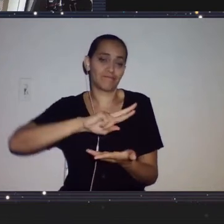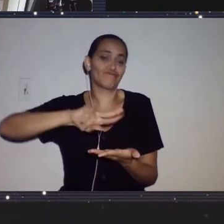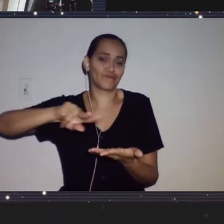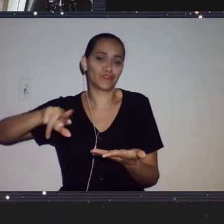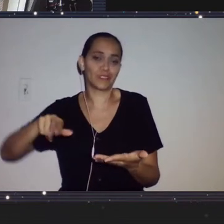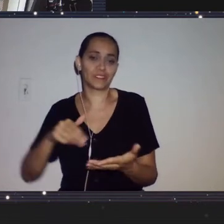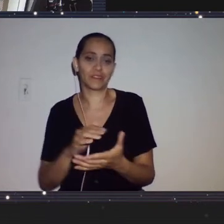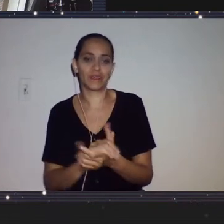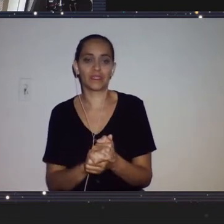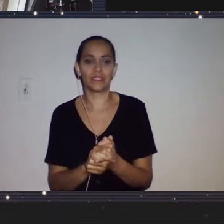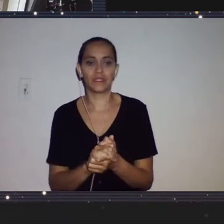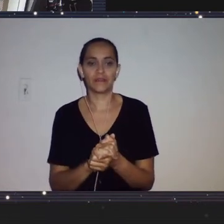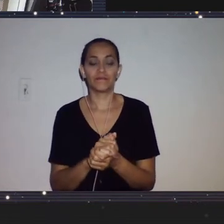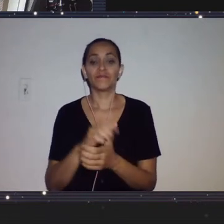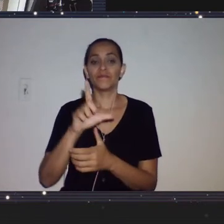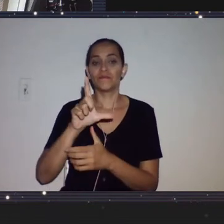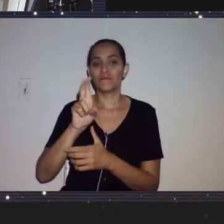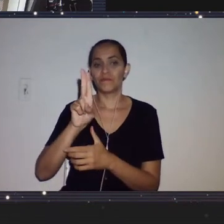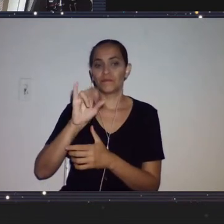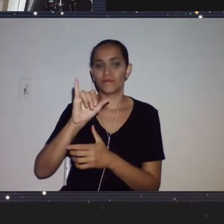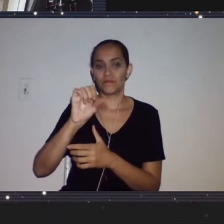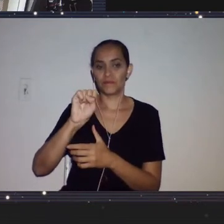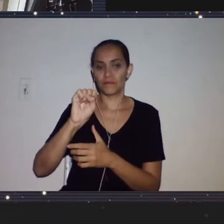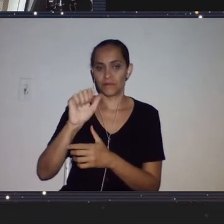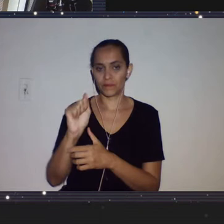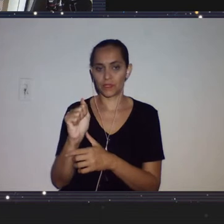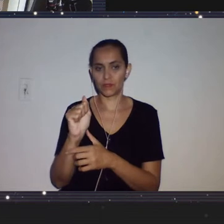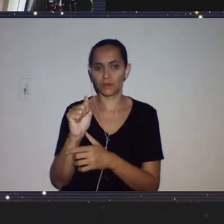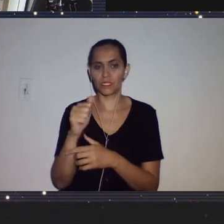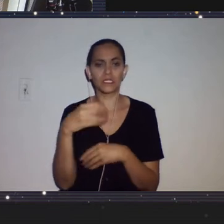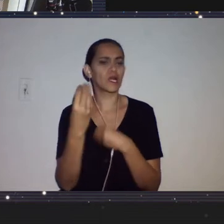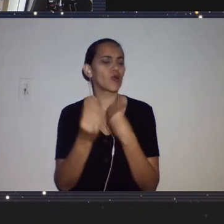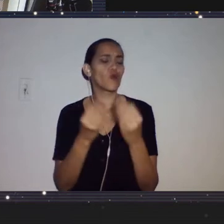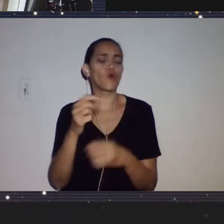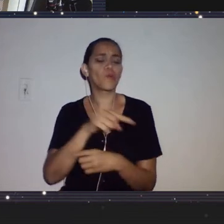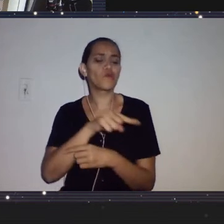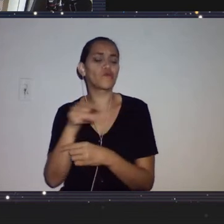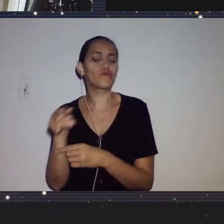E agora, da Luísa, como você imagina que vai ser o futuro da área de Deep Learning?